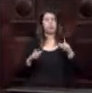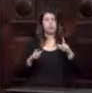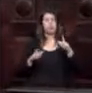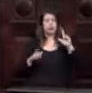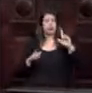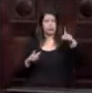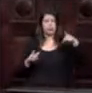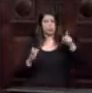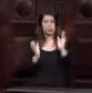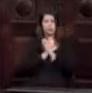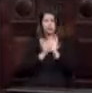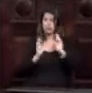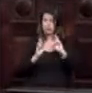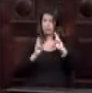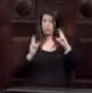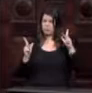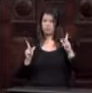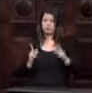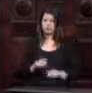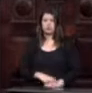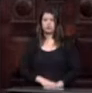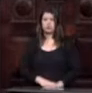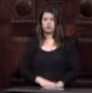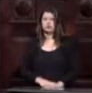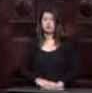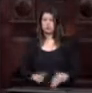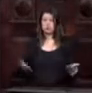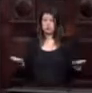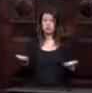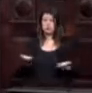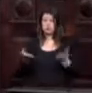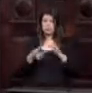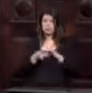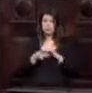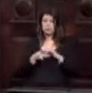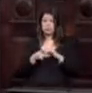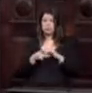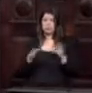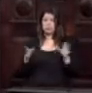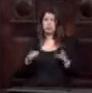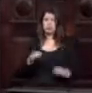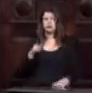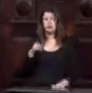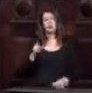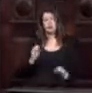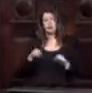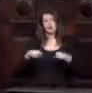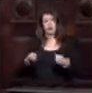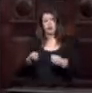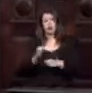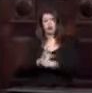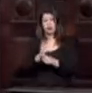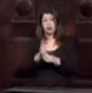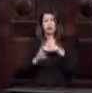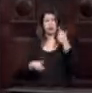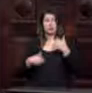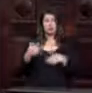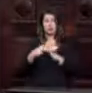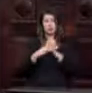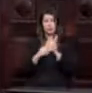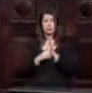de outro partido, obviamente, e hoje foi permitido que ele defendesse a sua